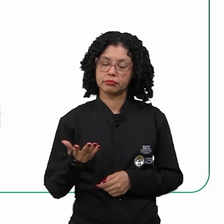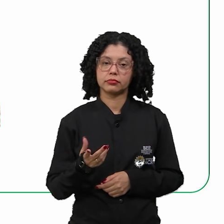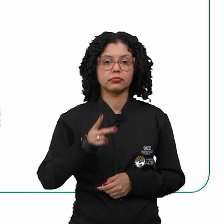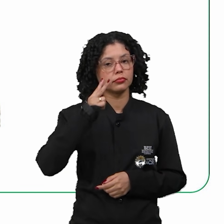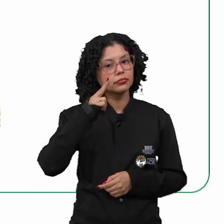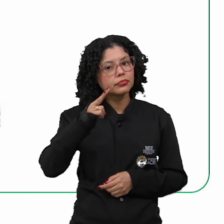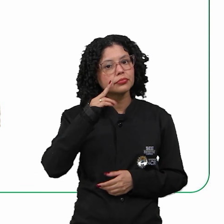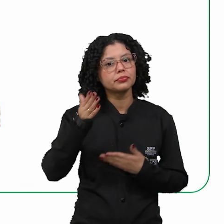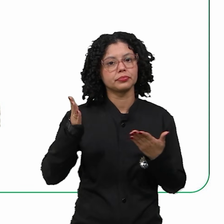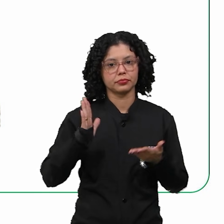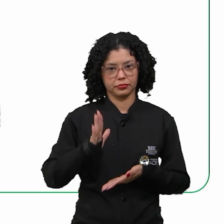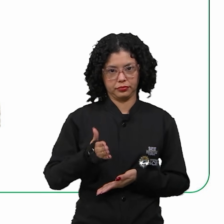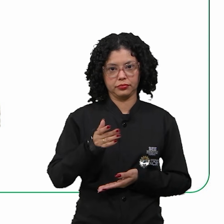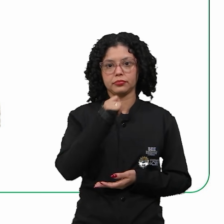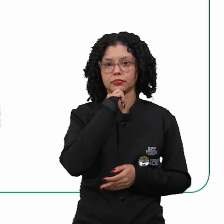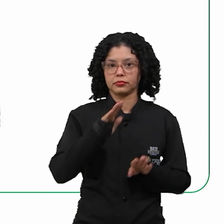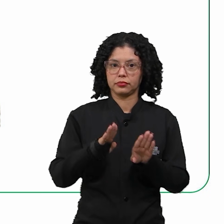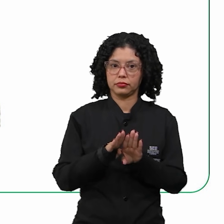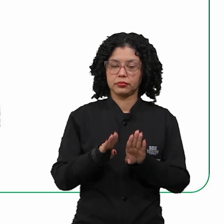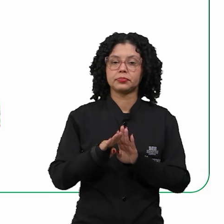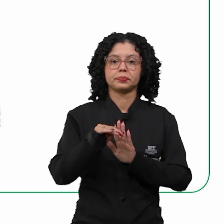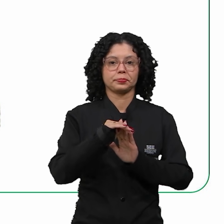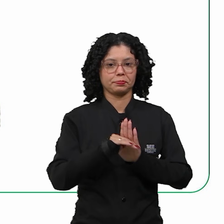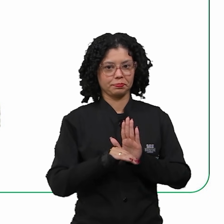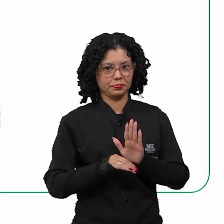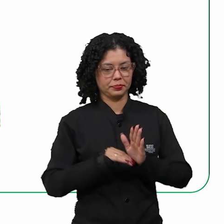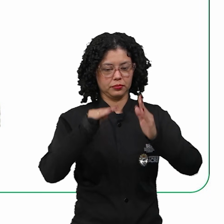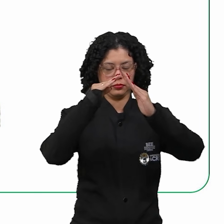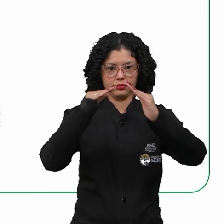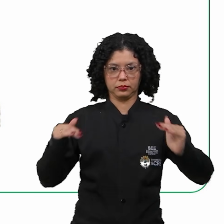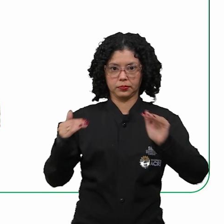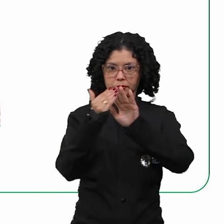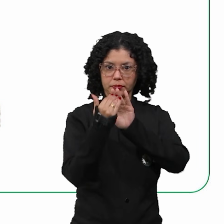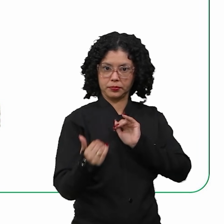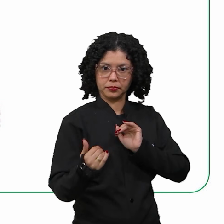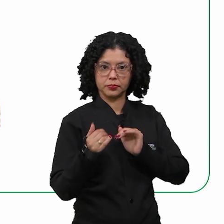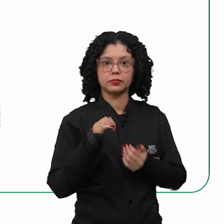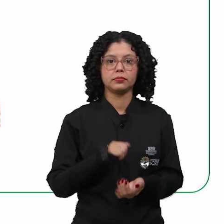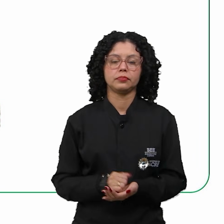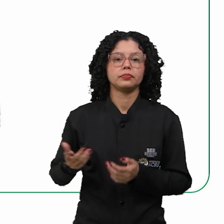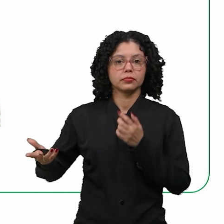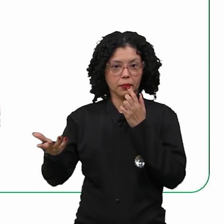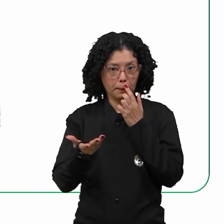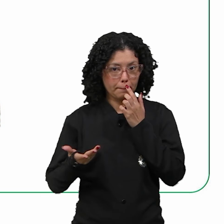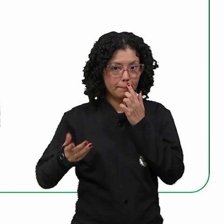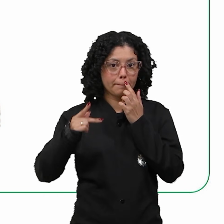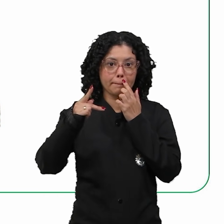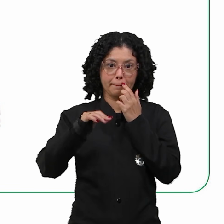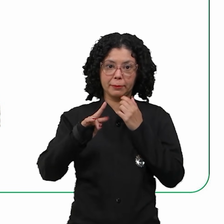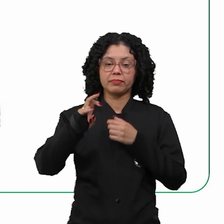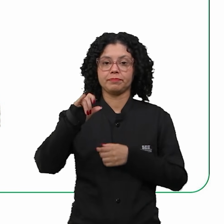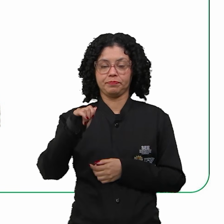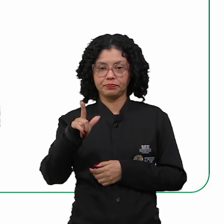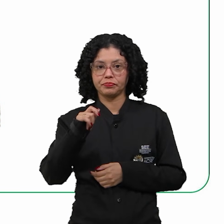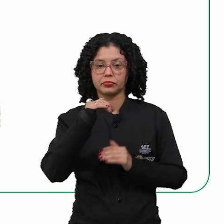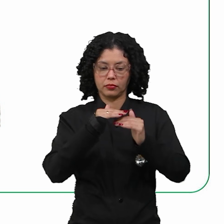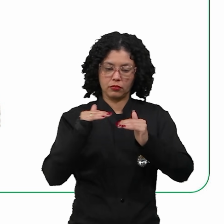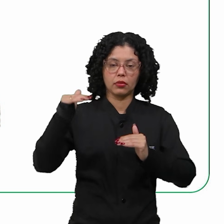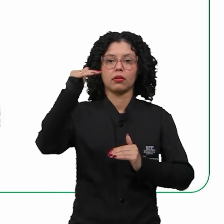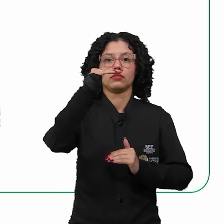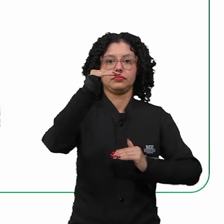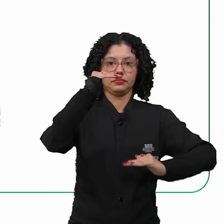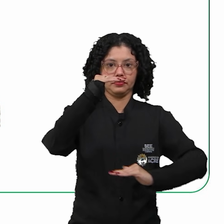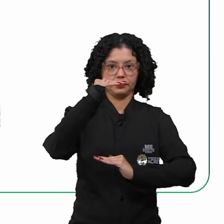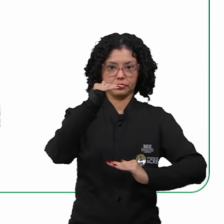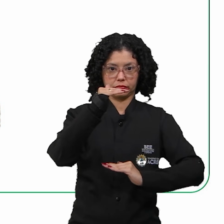vamos já ver os das pirâmides como funciona. Nós temos aqui uma base pentagonal superior e uma base